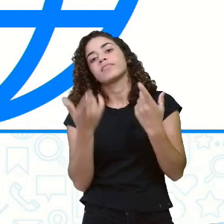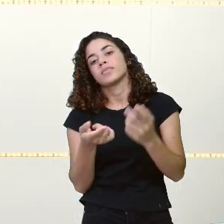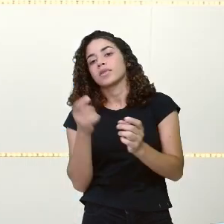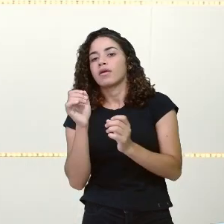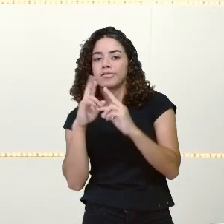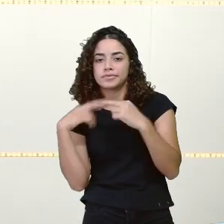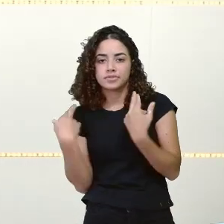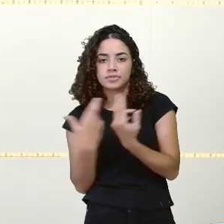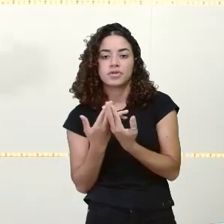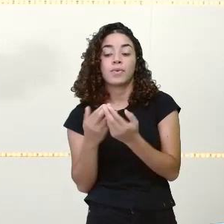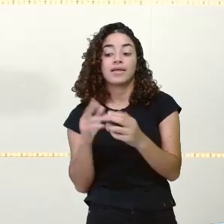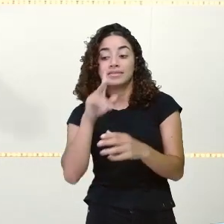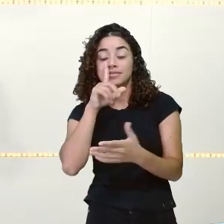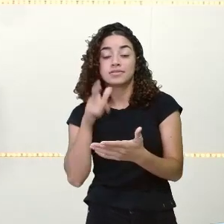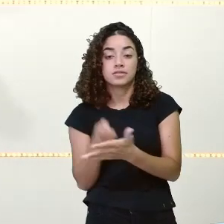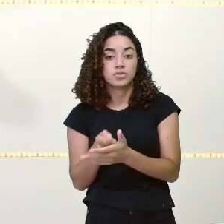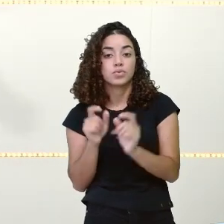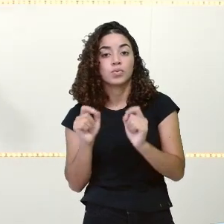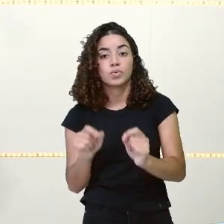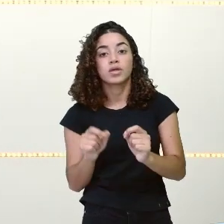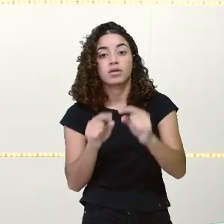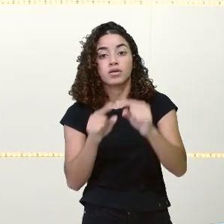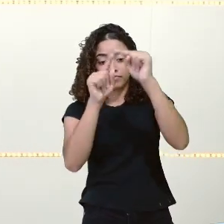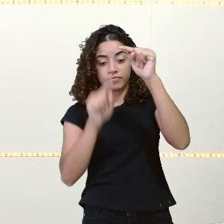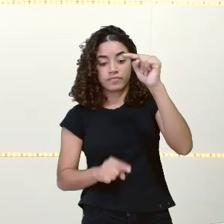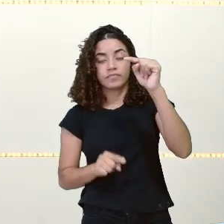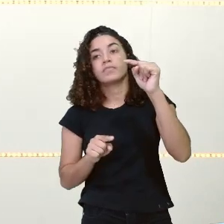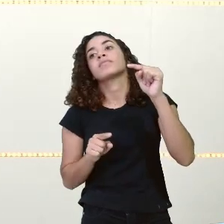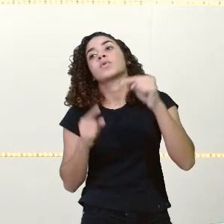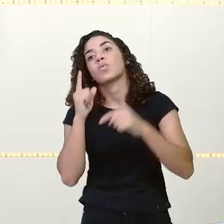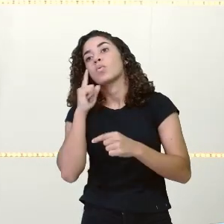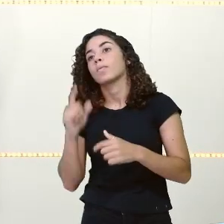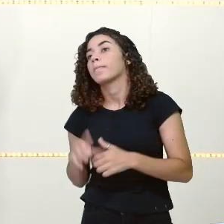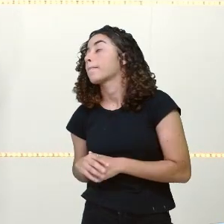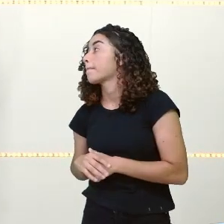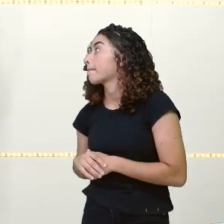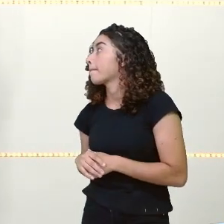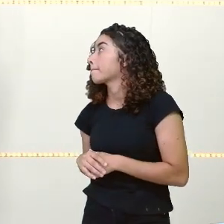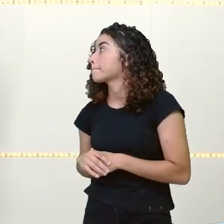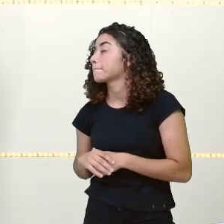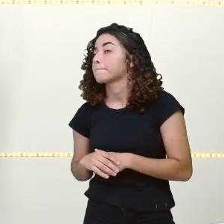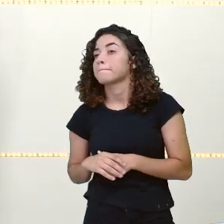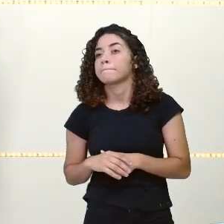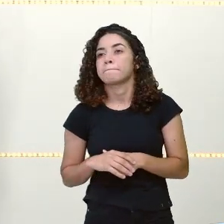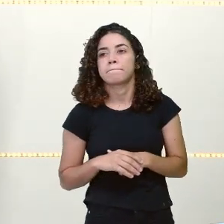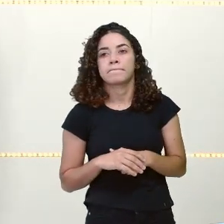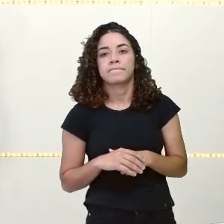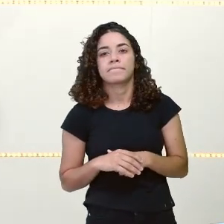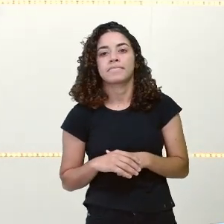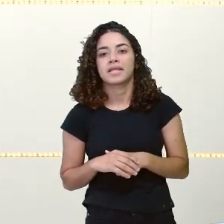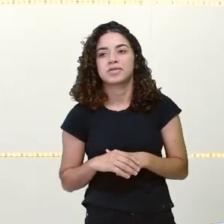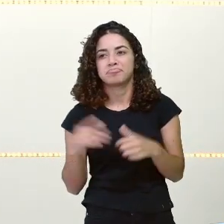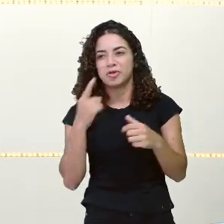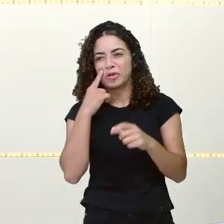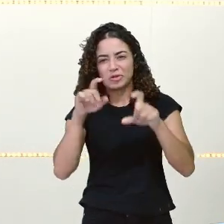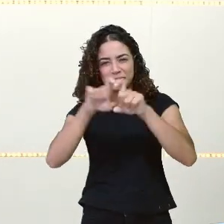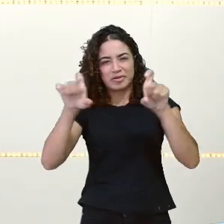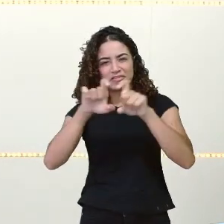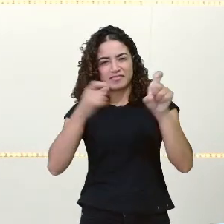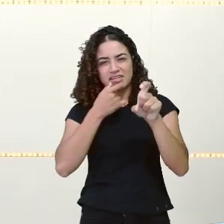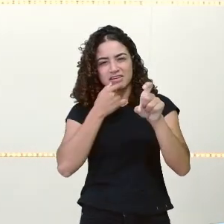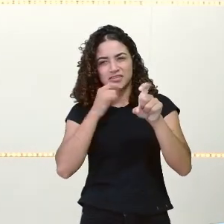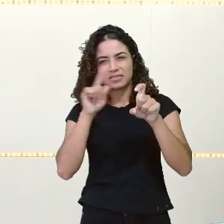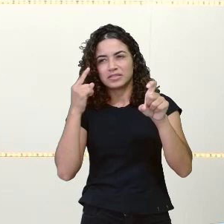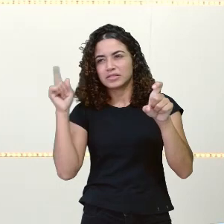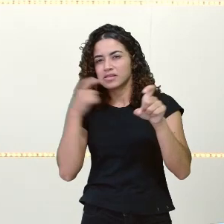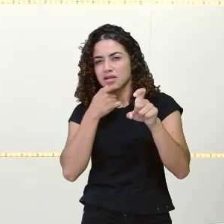convenção e se decidiu que esse meridiano ficaria passando aqui, ó, seria a linha de Greenwich. É esse nome bem diferente, esse nome